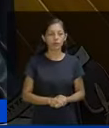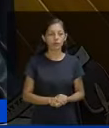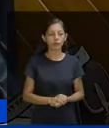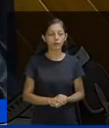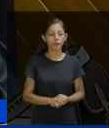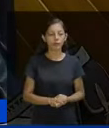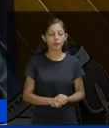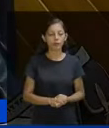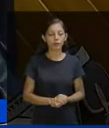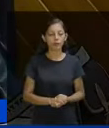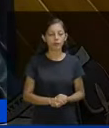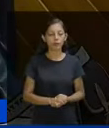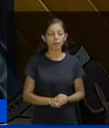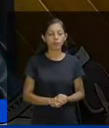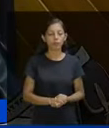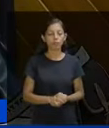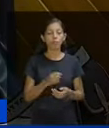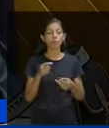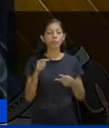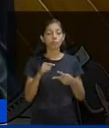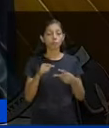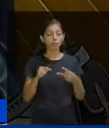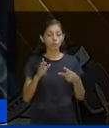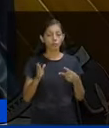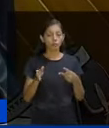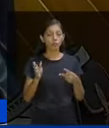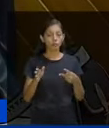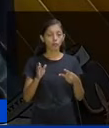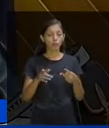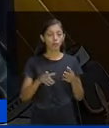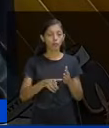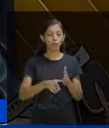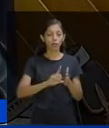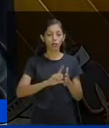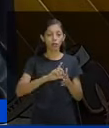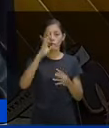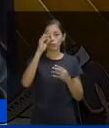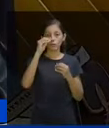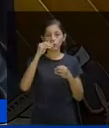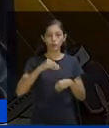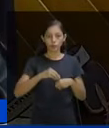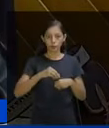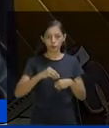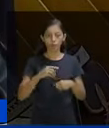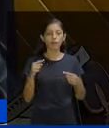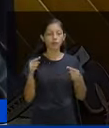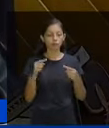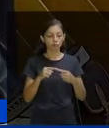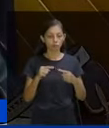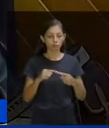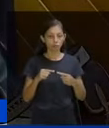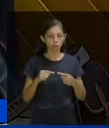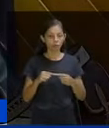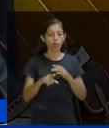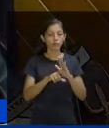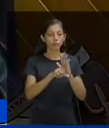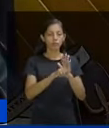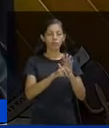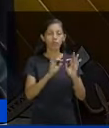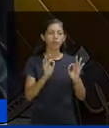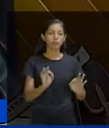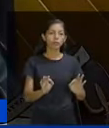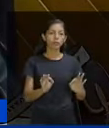motivos, os atos de renúncia foram ilícitos e em perfeita harmonia com a norma regente, não